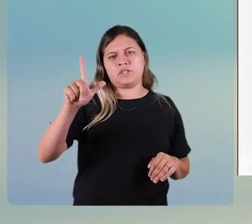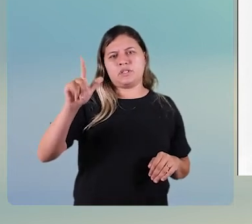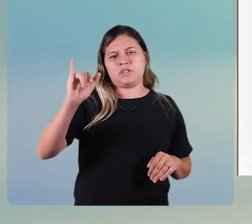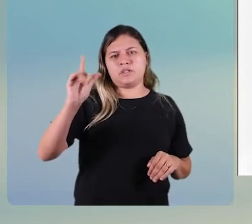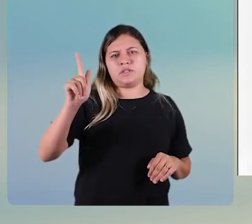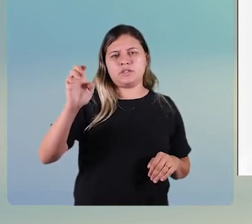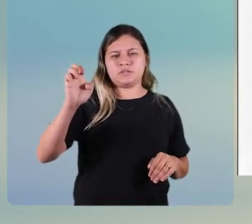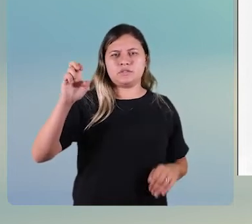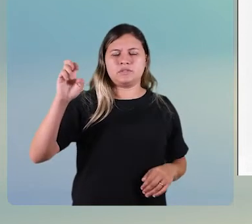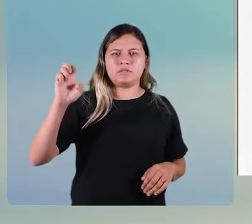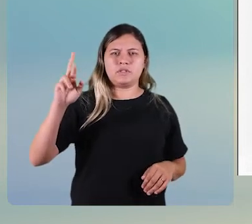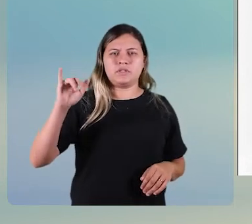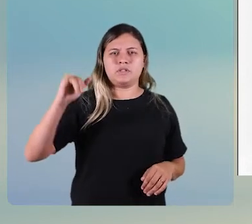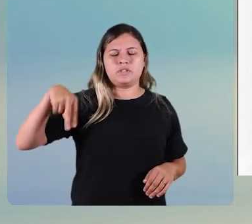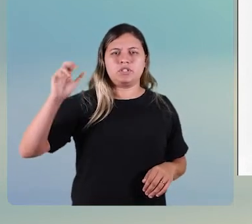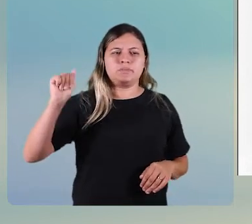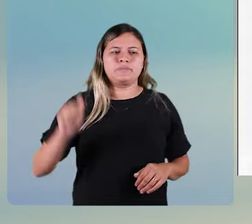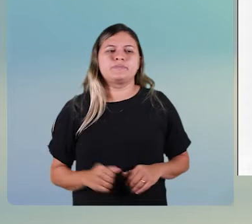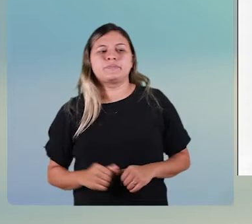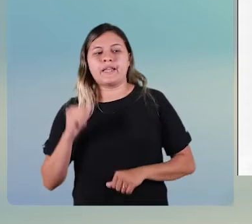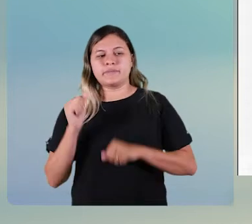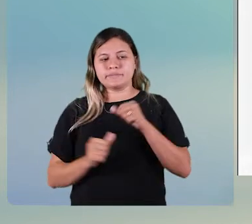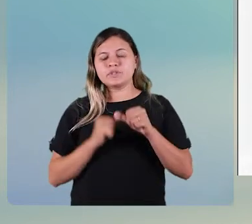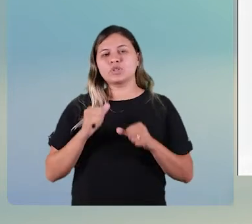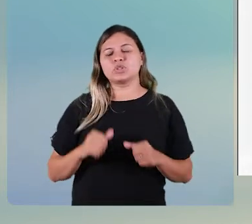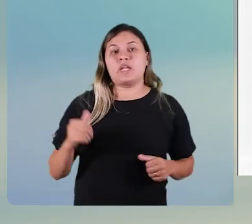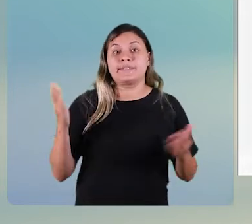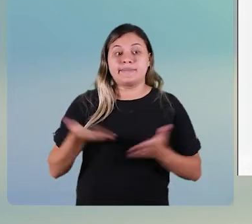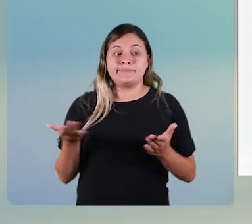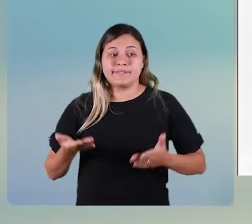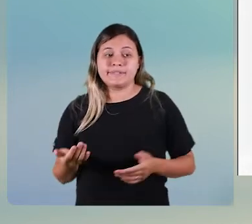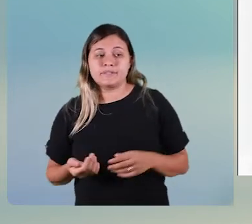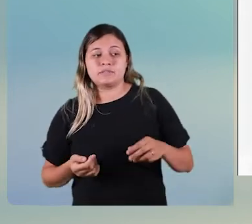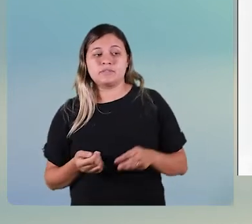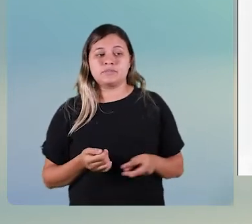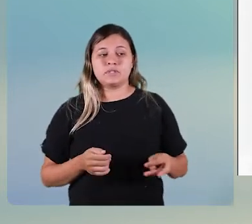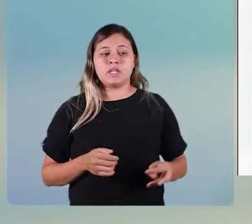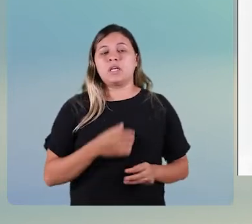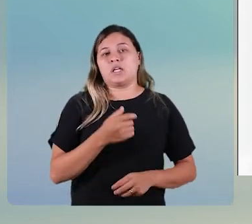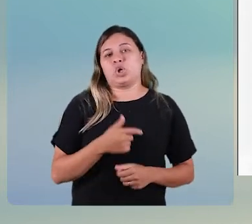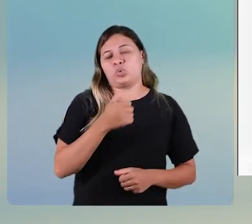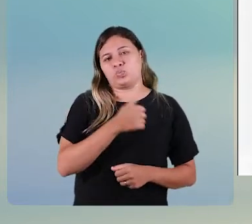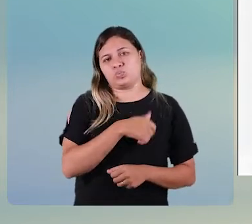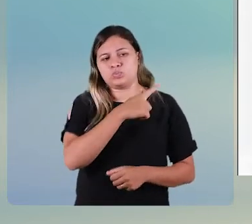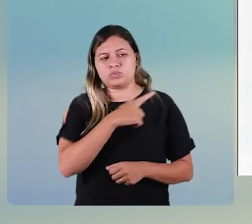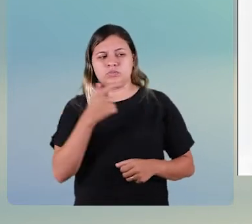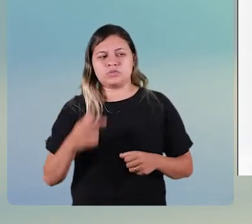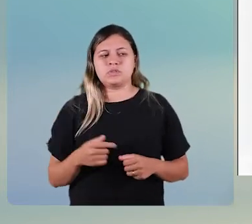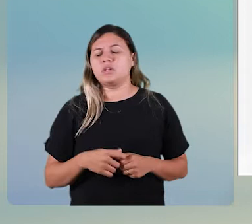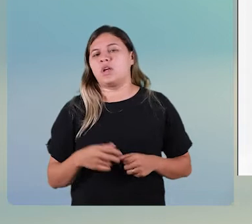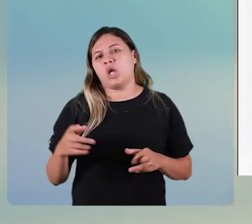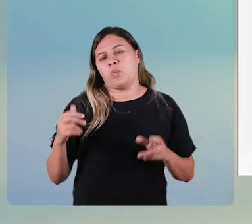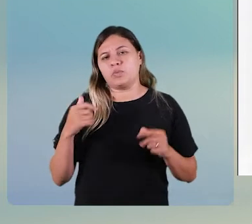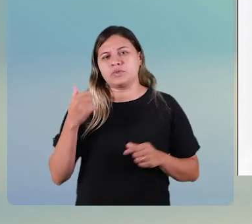Outro biocombustível também bastante em alta aqui no Brasil é o etanol, né? O etanol aqui no Brasil, basicamente, o carro-chefe